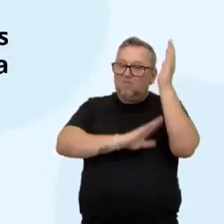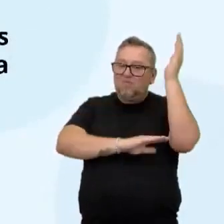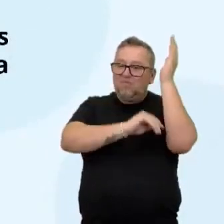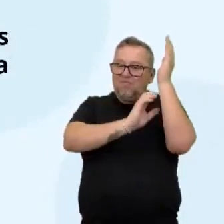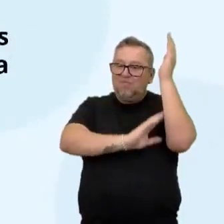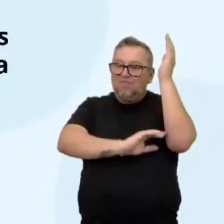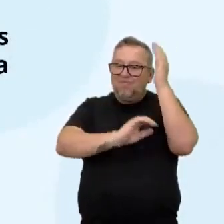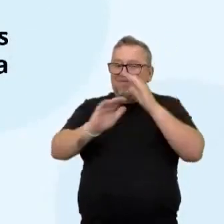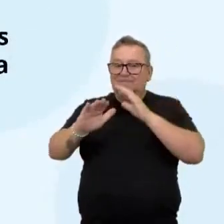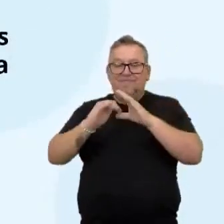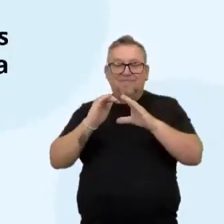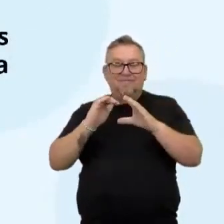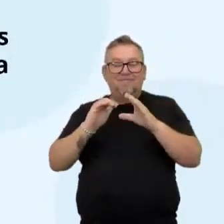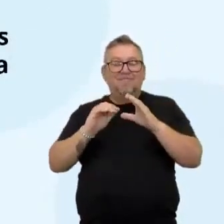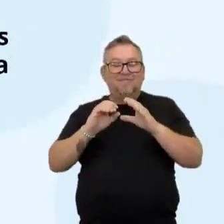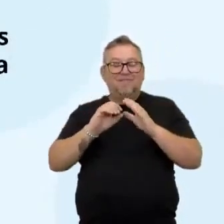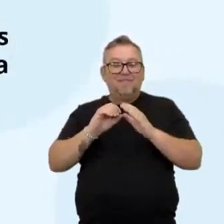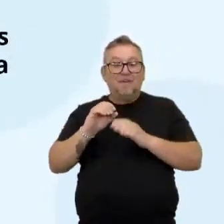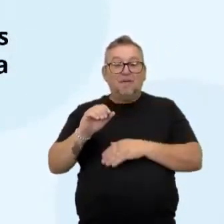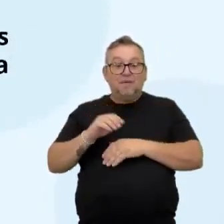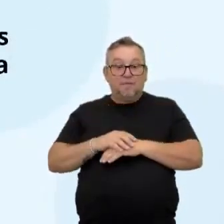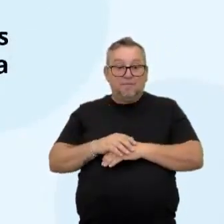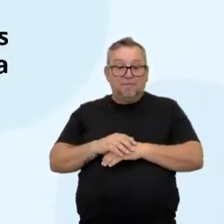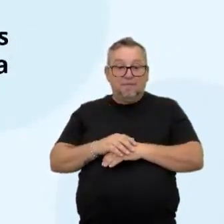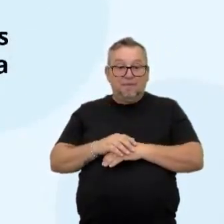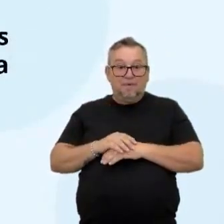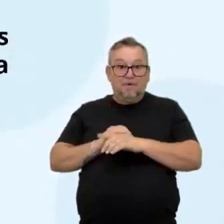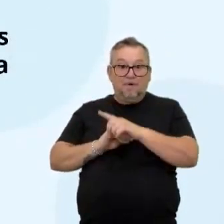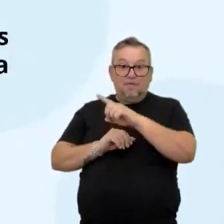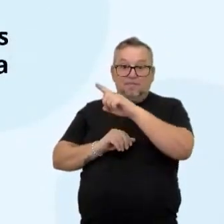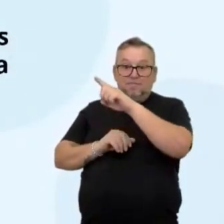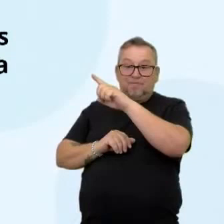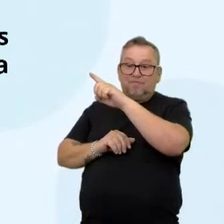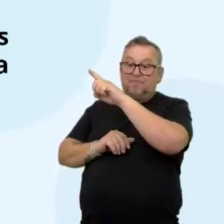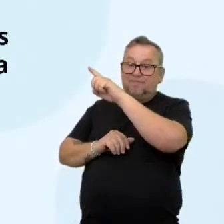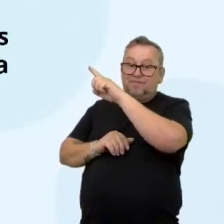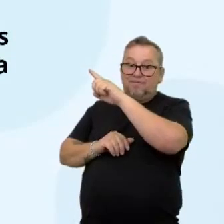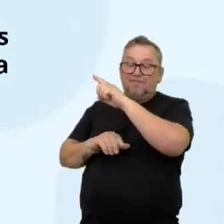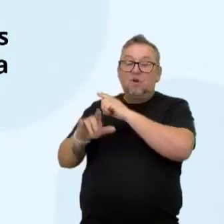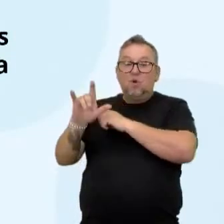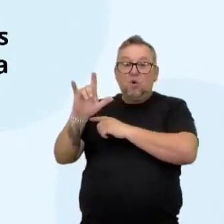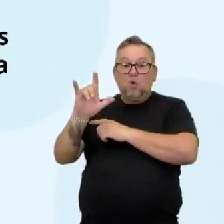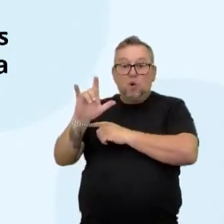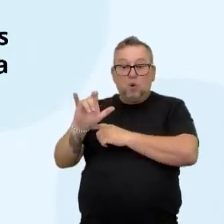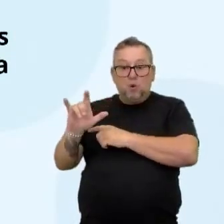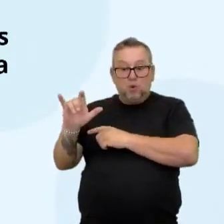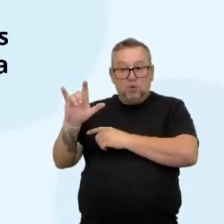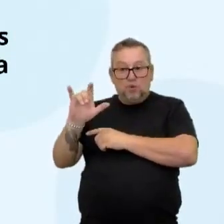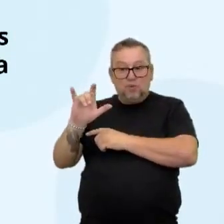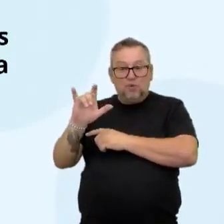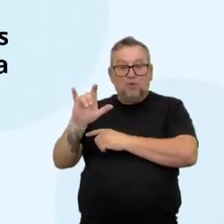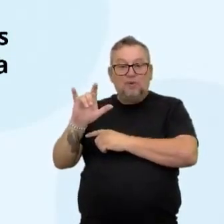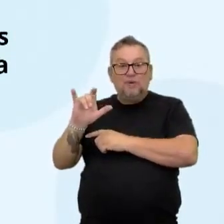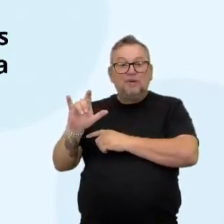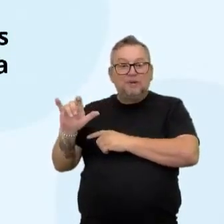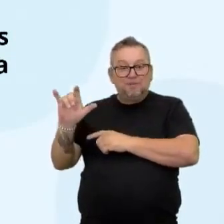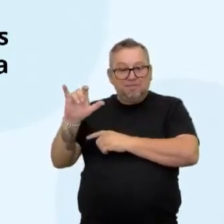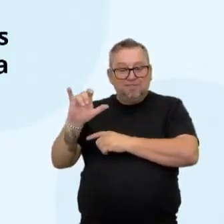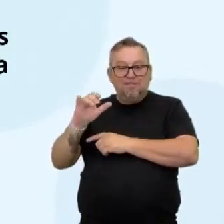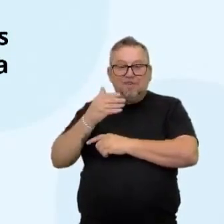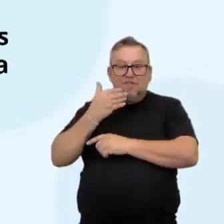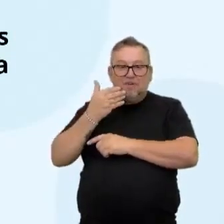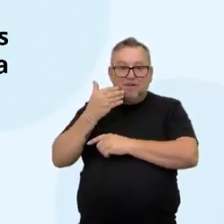e mandar aqui pra gente. @Fernanda Maria Borges e @Anderson Félix Santos.